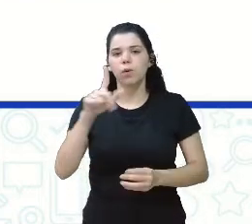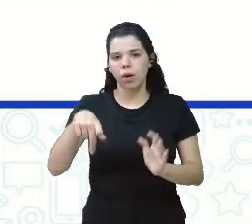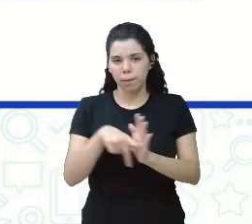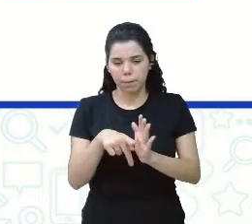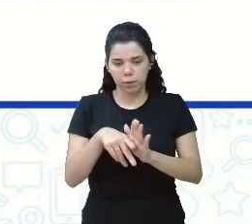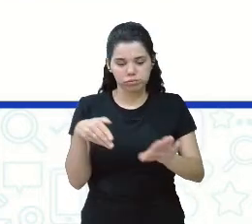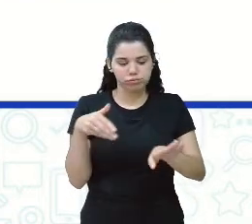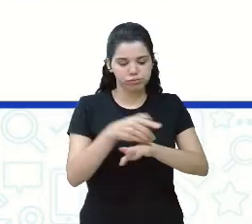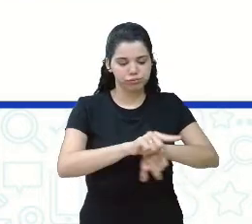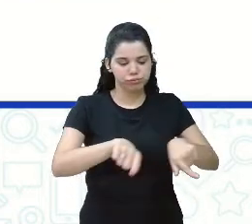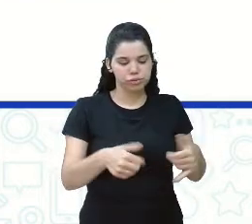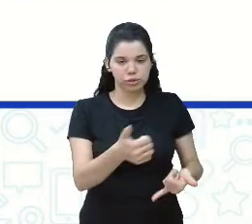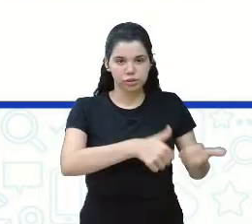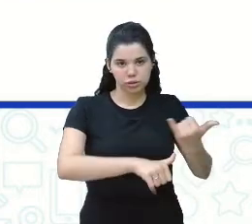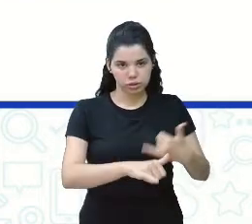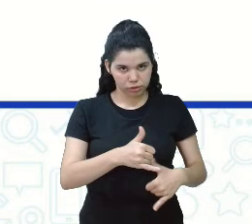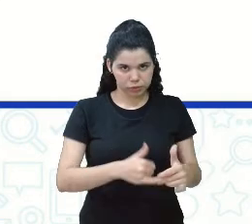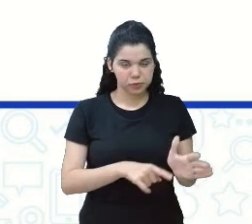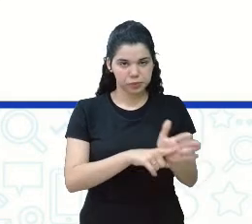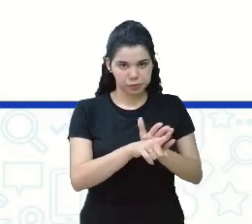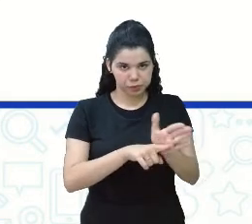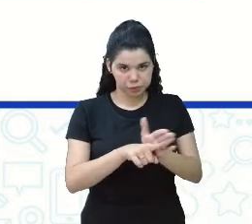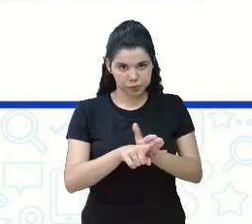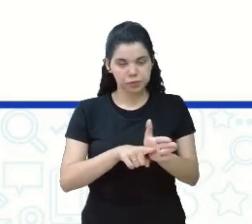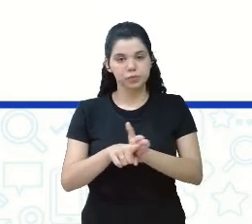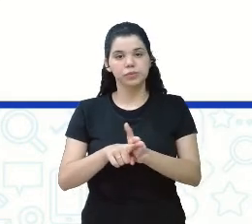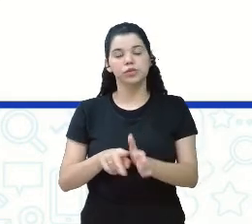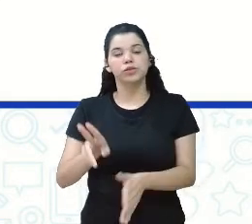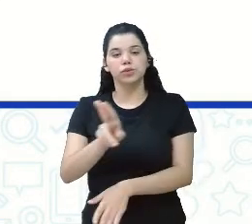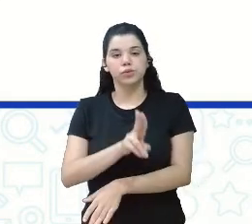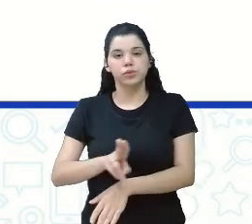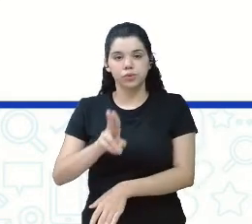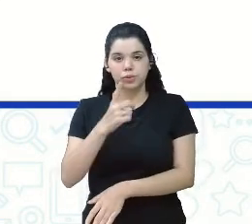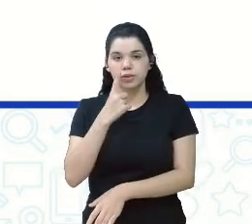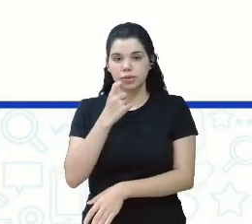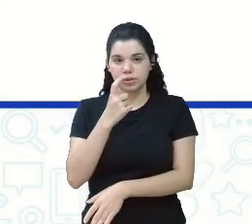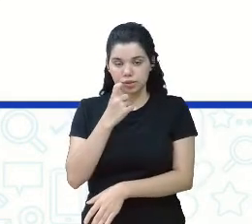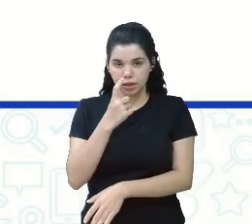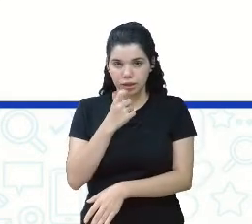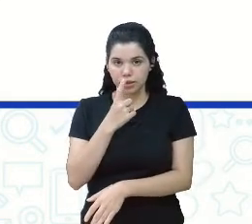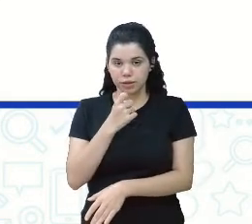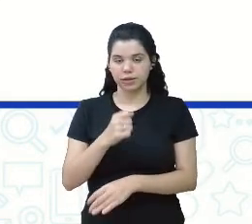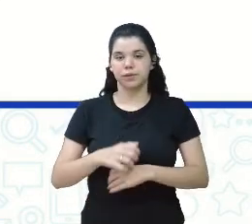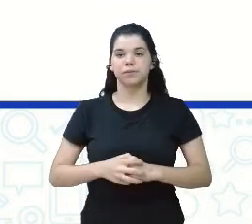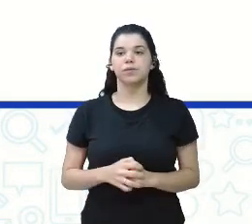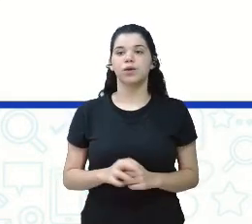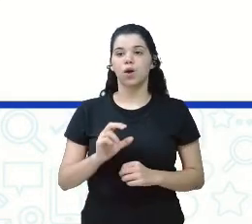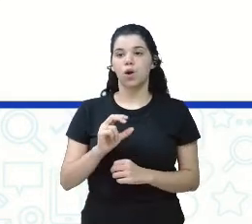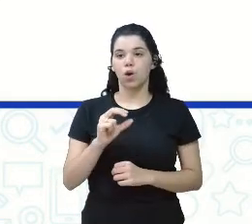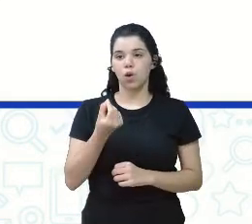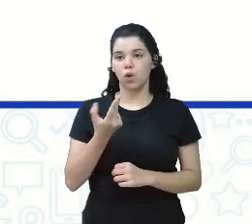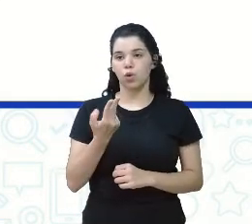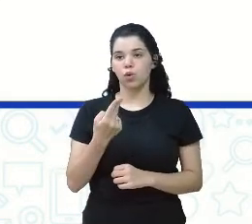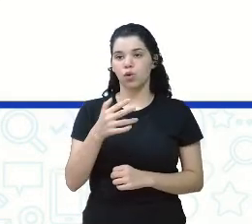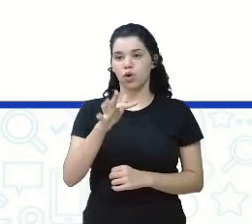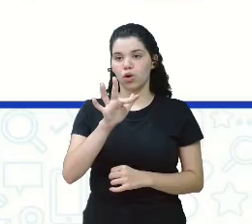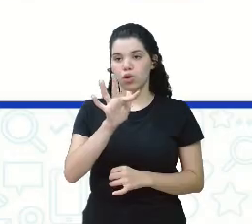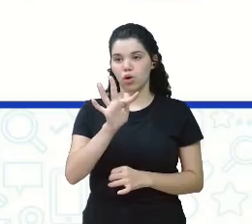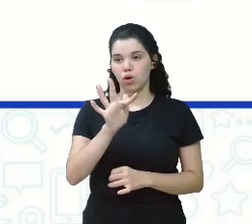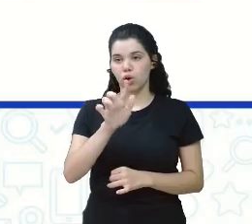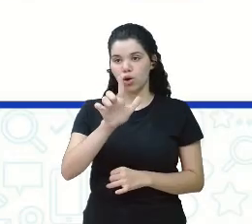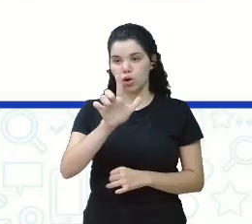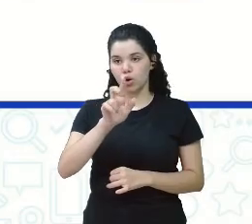exames laboratoriais que nós vimos, que utilizam o sangue ou o fluido oral do paciente. Então, quando